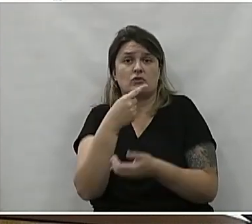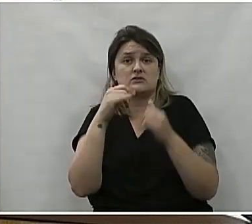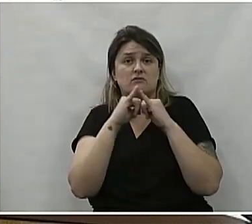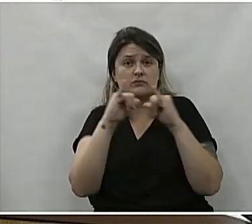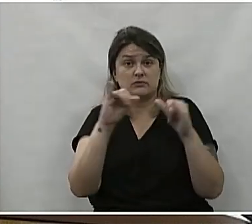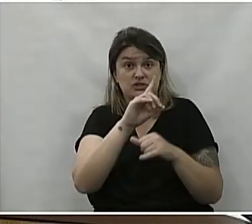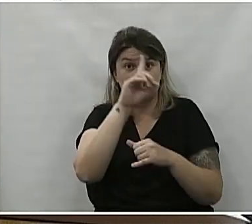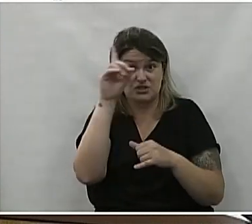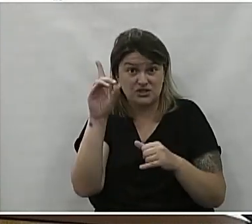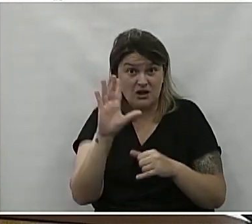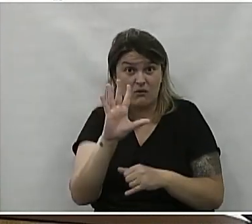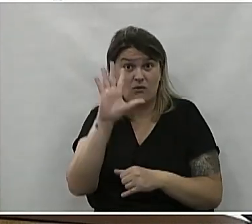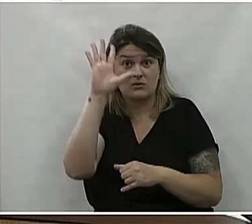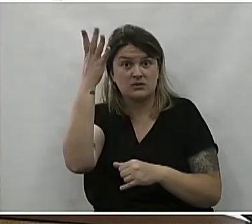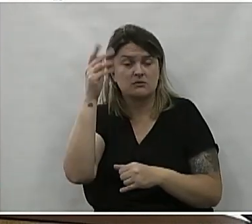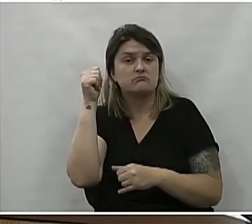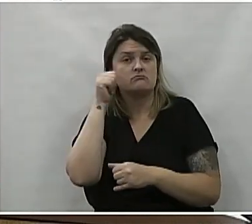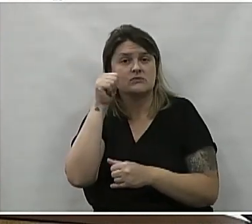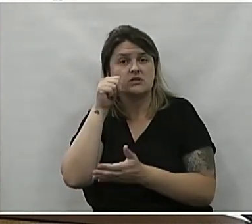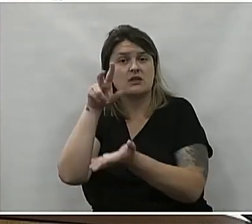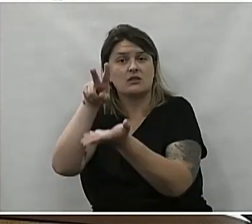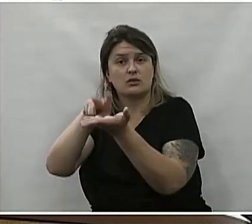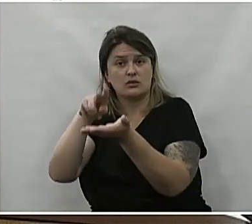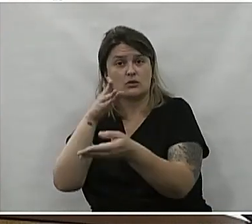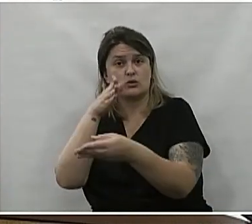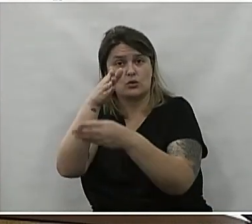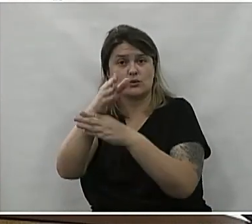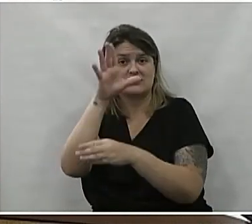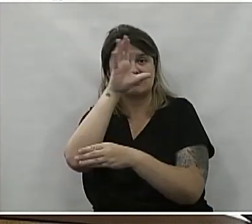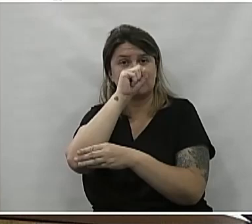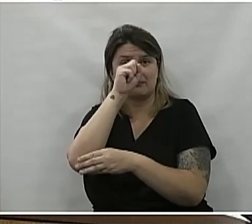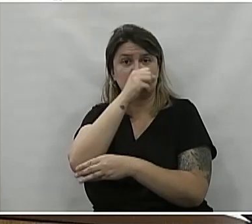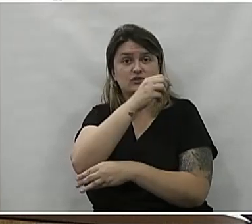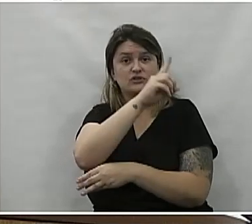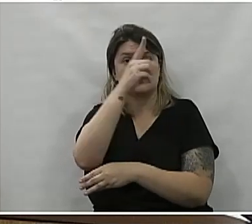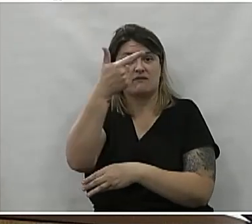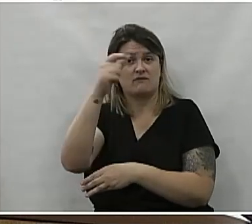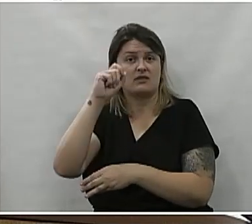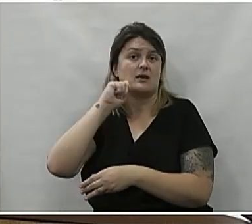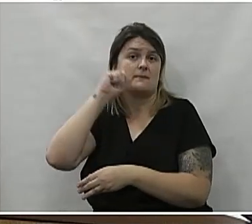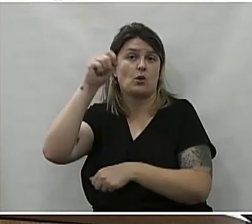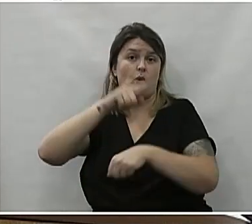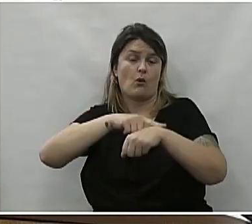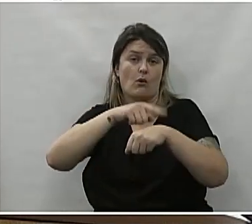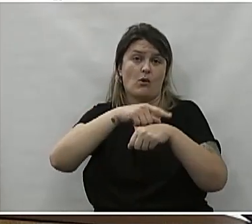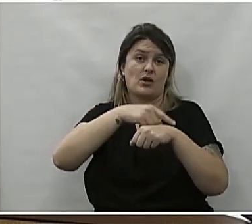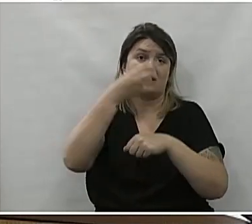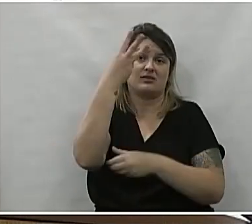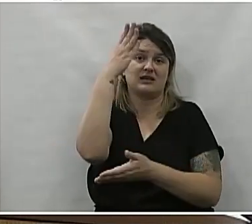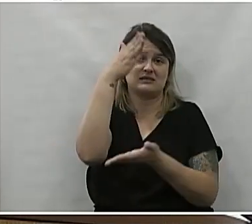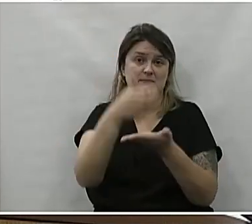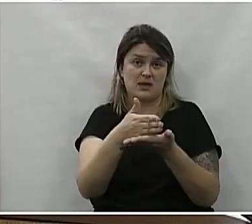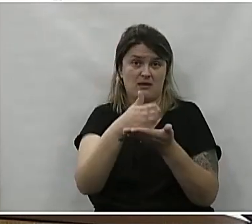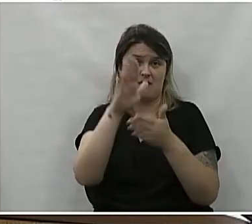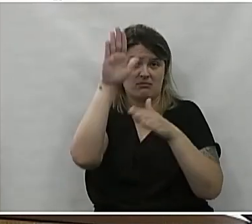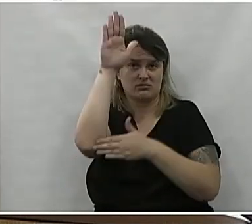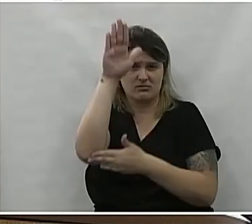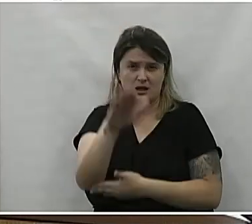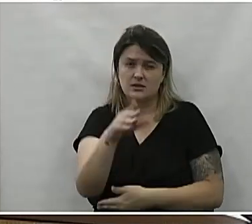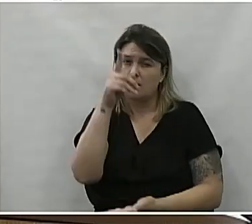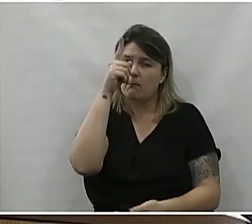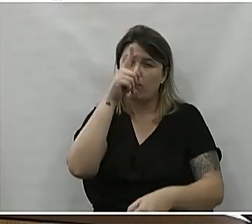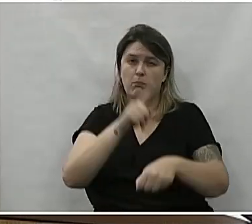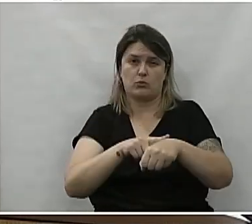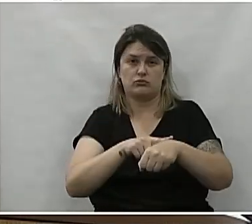Que no dia Do ocorrido A paciente Deu entrada Na UPA No sábado Dia 20 de abril Às 15 horas E 30 minutos Totalmente